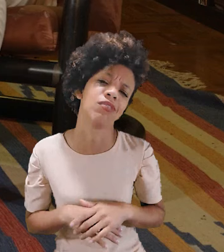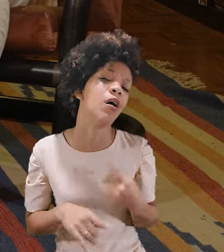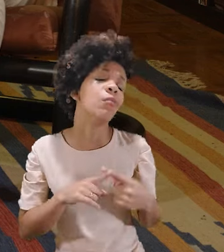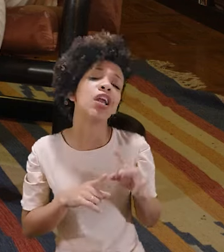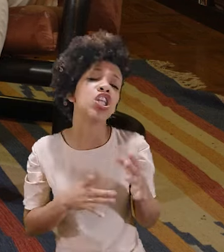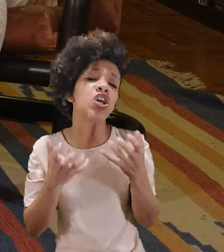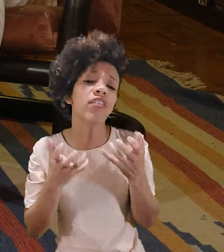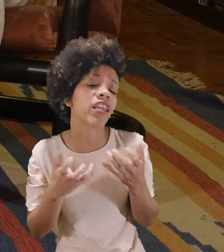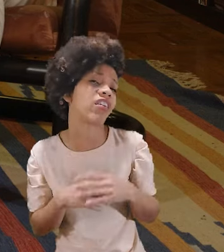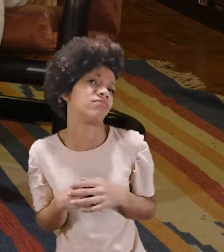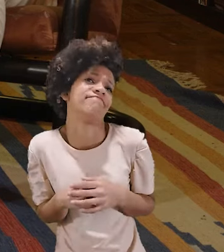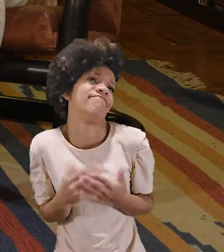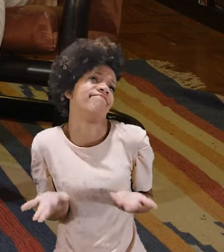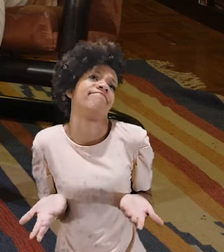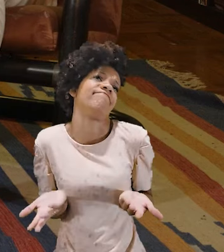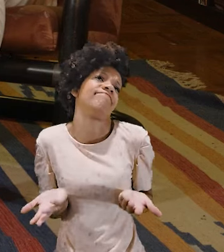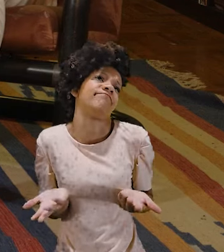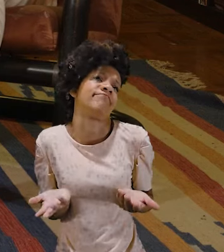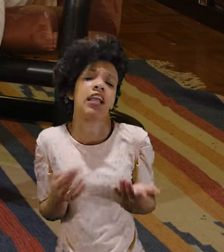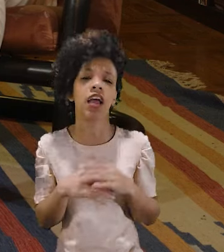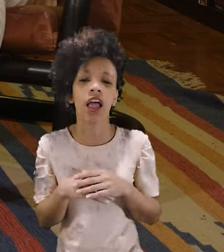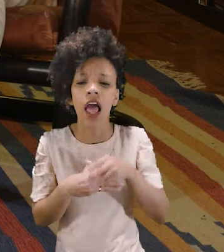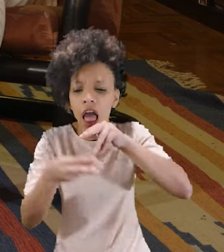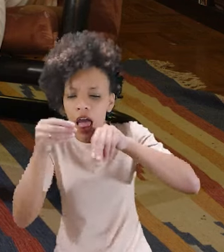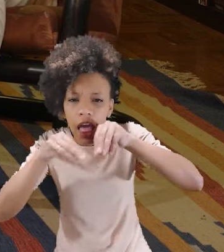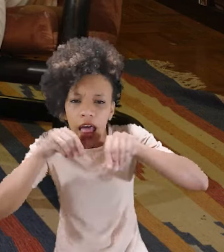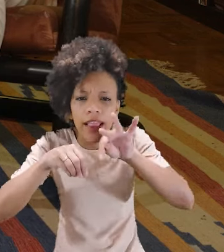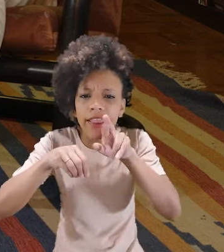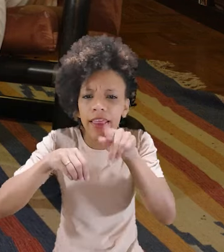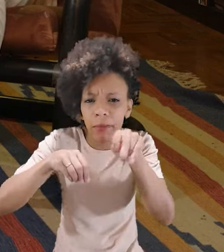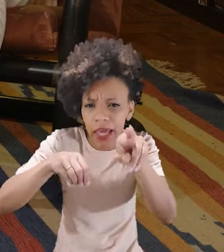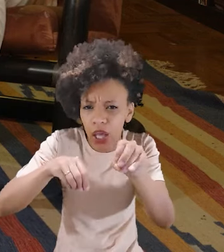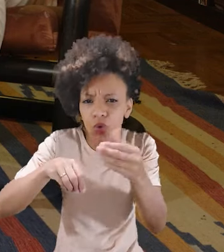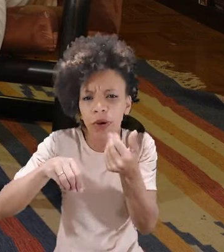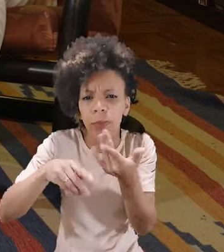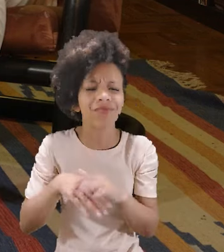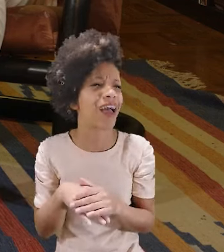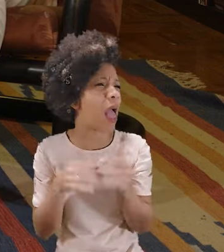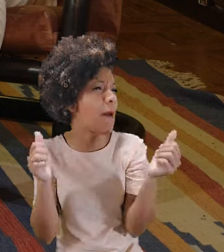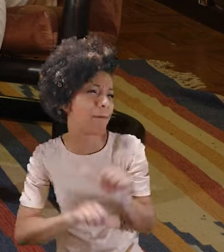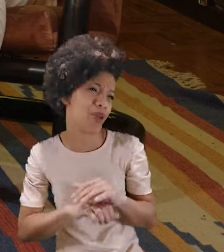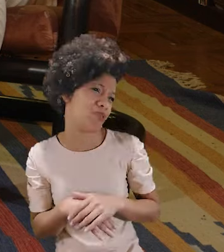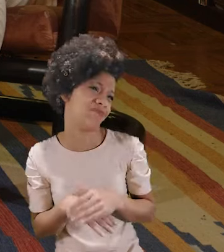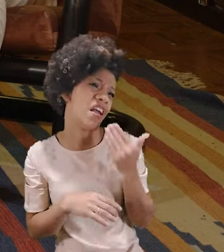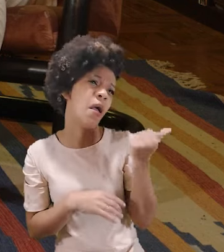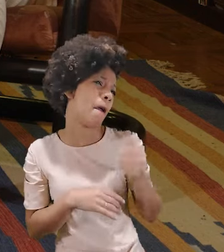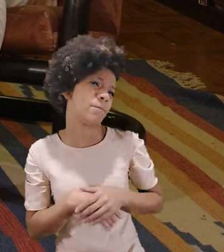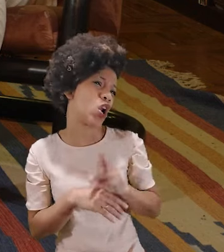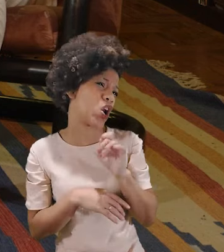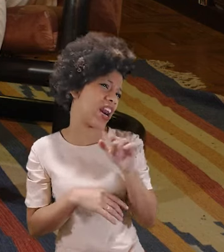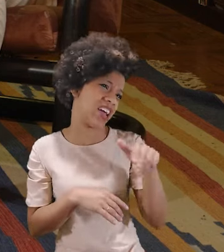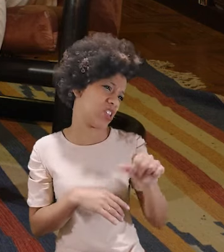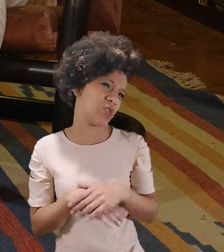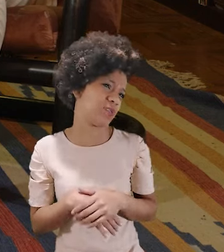só queria buscar especiarias muito pior muito pior é melhor pegar